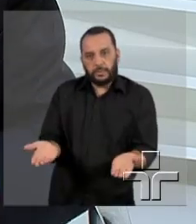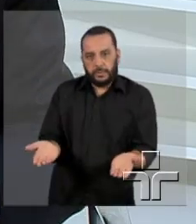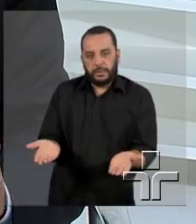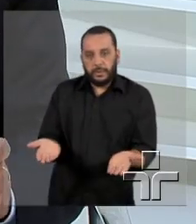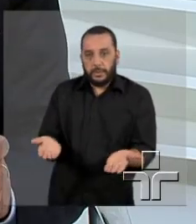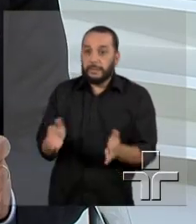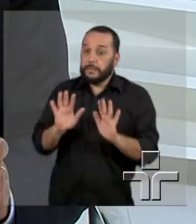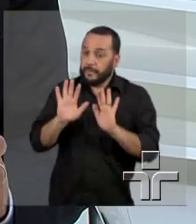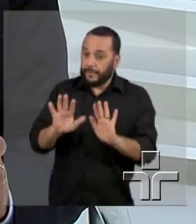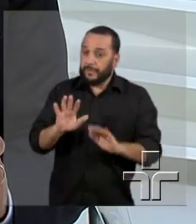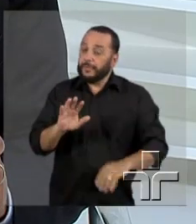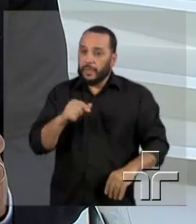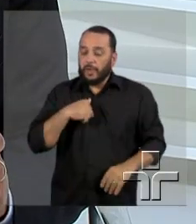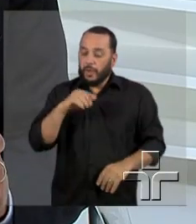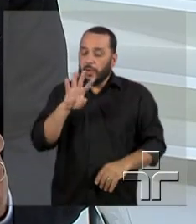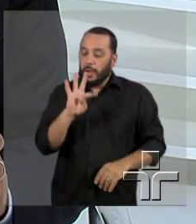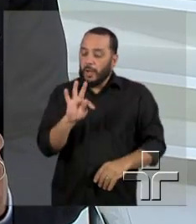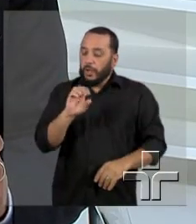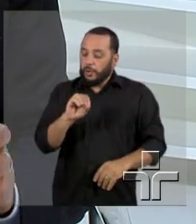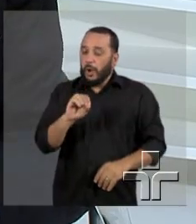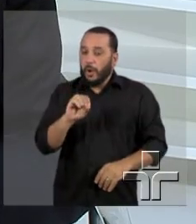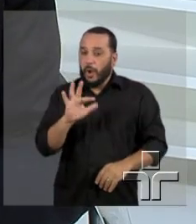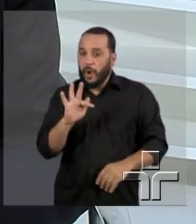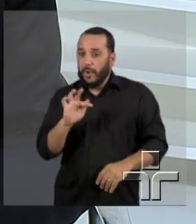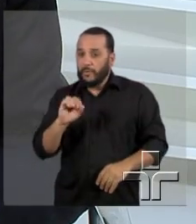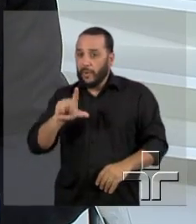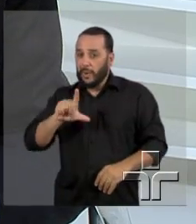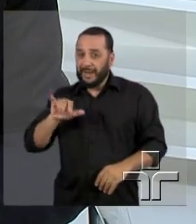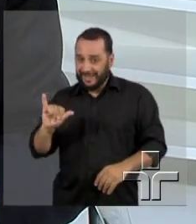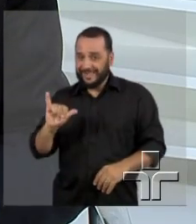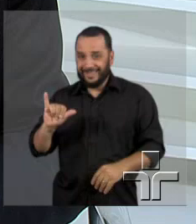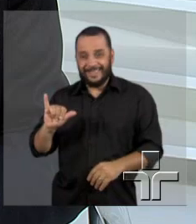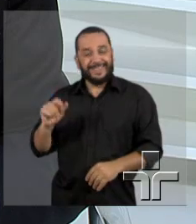Toffoli tentou fazer essa conciliação das coisas,